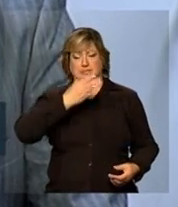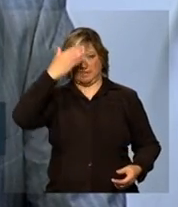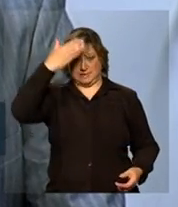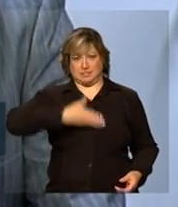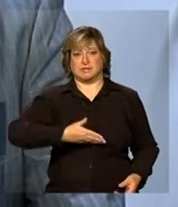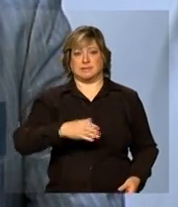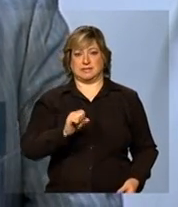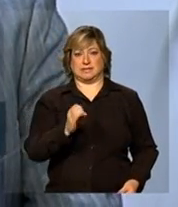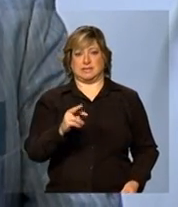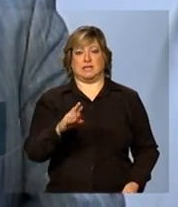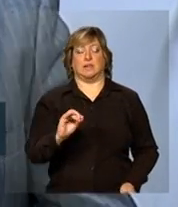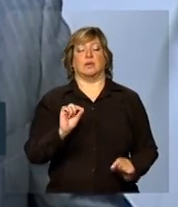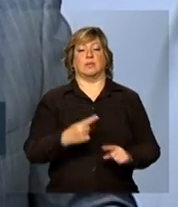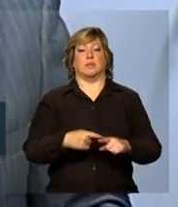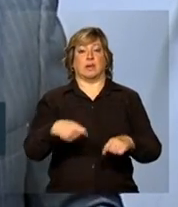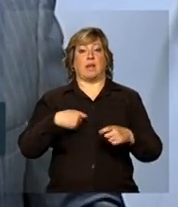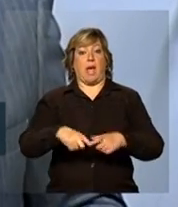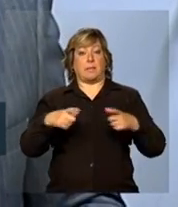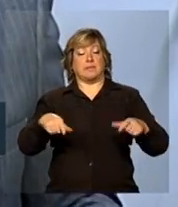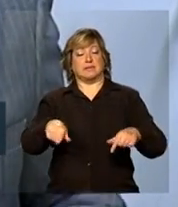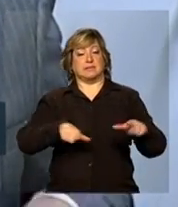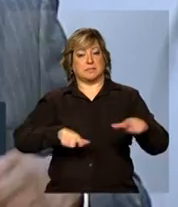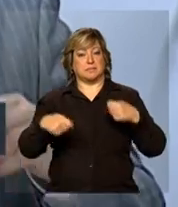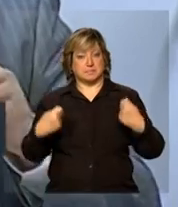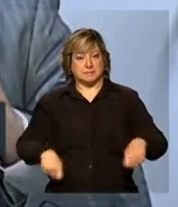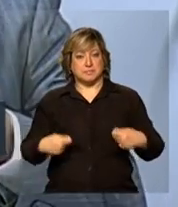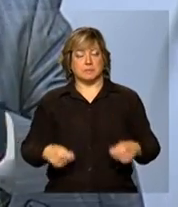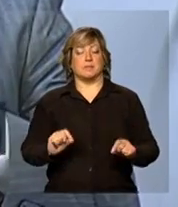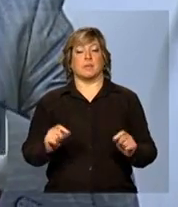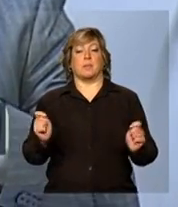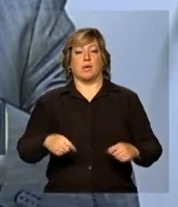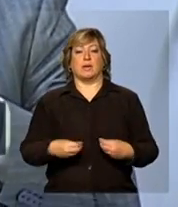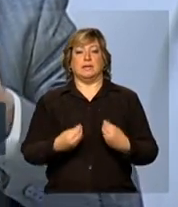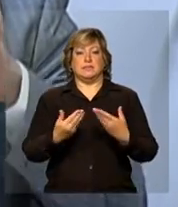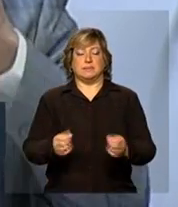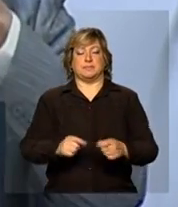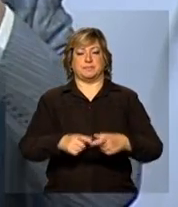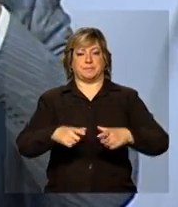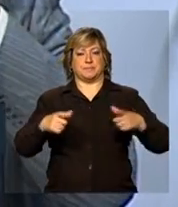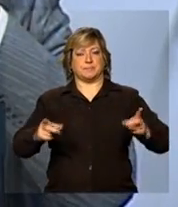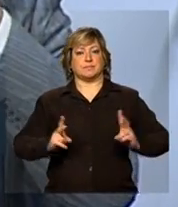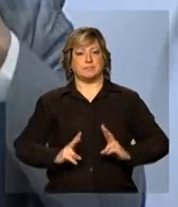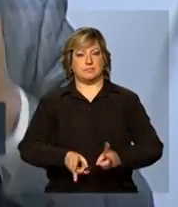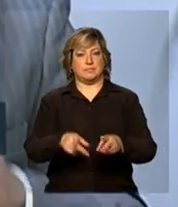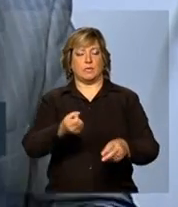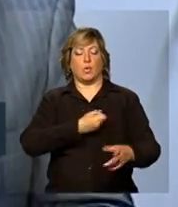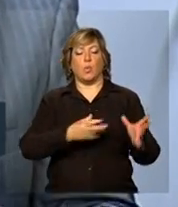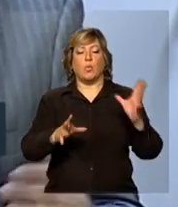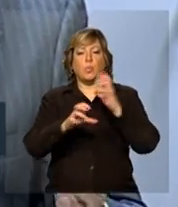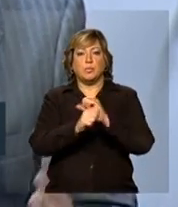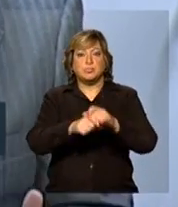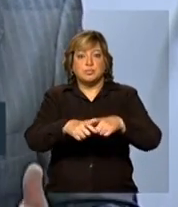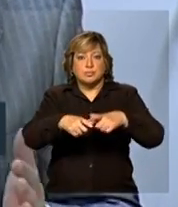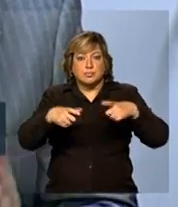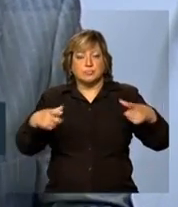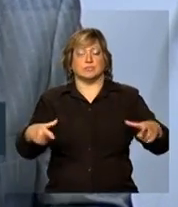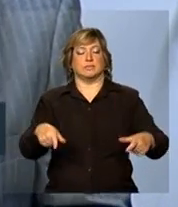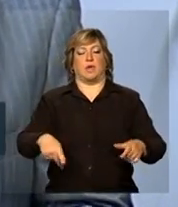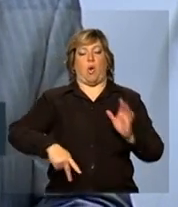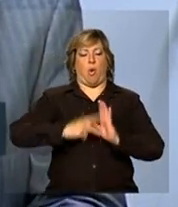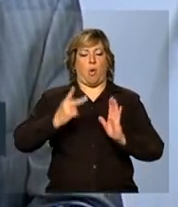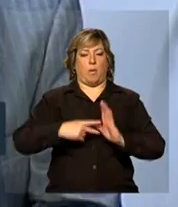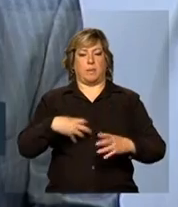da ampliação da doação de órgãos, que é o que pode garantir a ampliação permanente do número de transplantes no nosso país e, com isso,